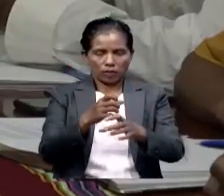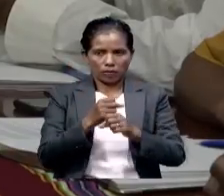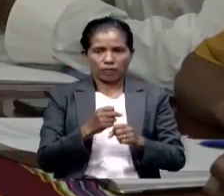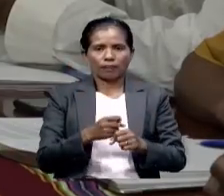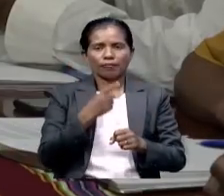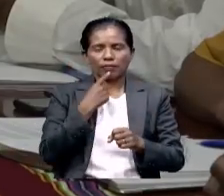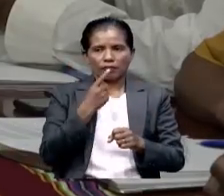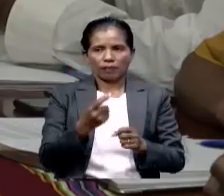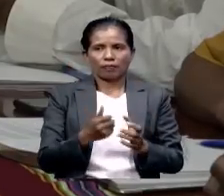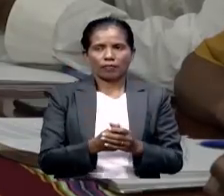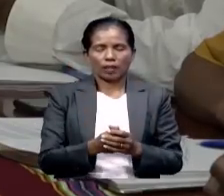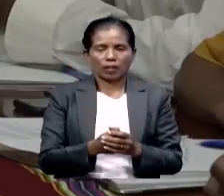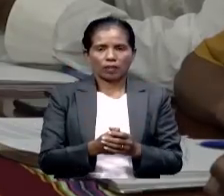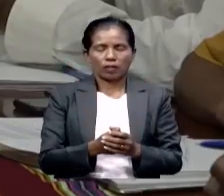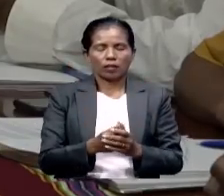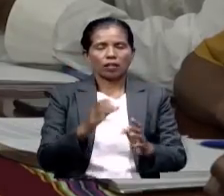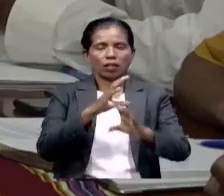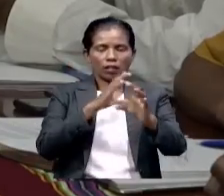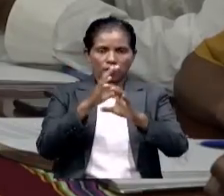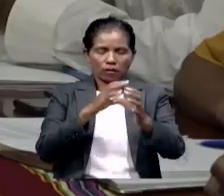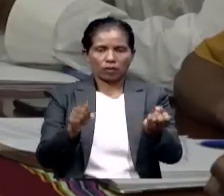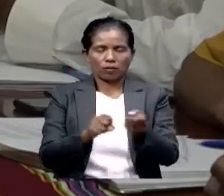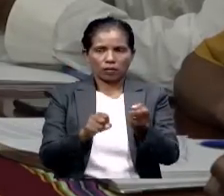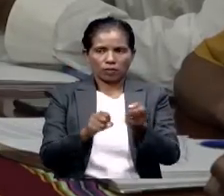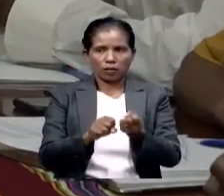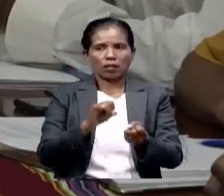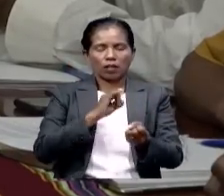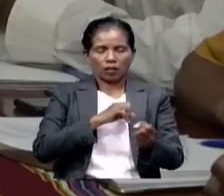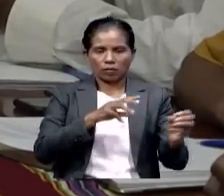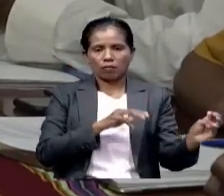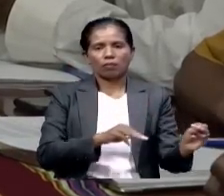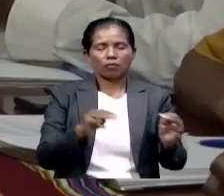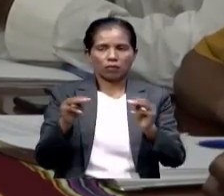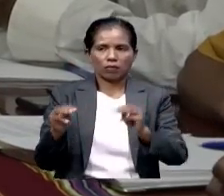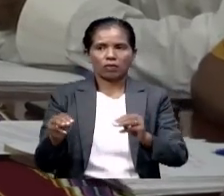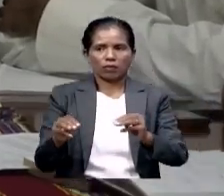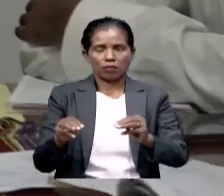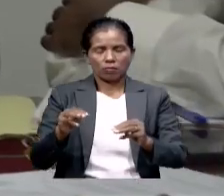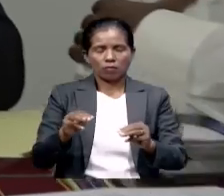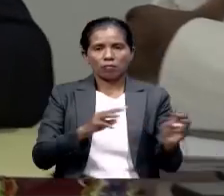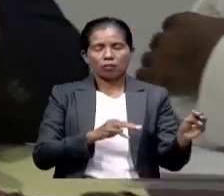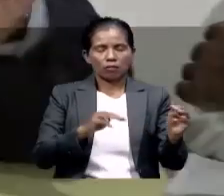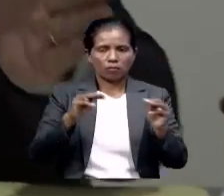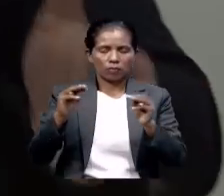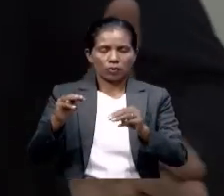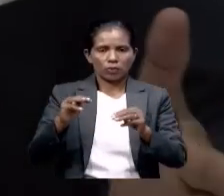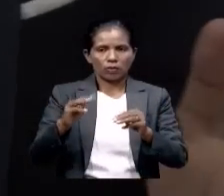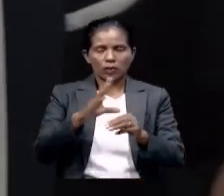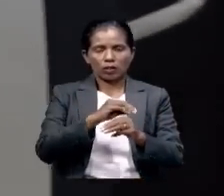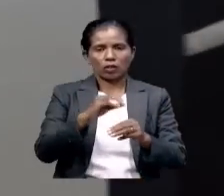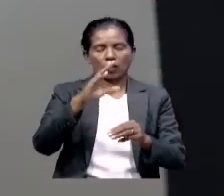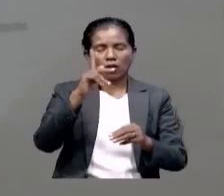bazia ba carta de bema ka, ba hus empregador, de gata hau muda nia, muda senhor Cohen, ba hi